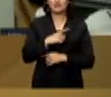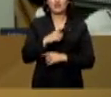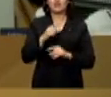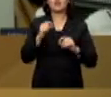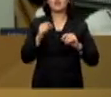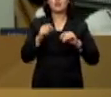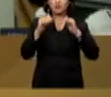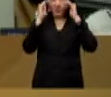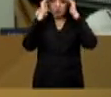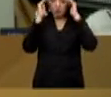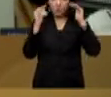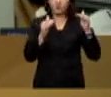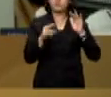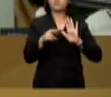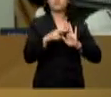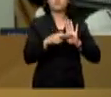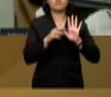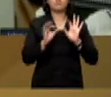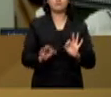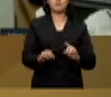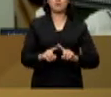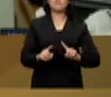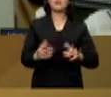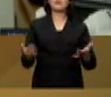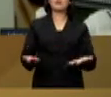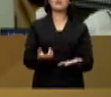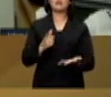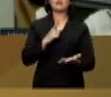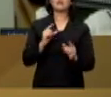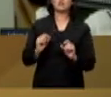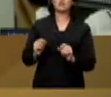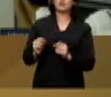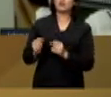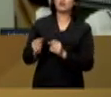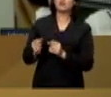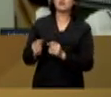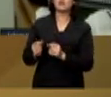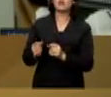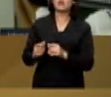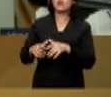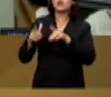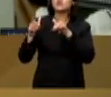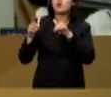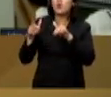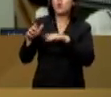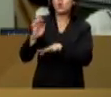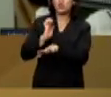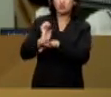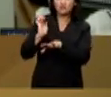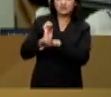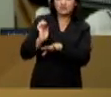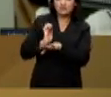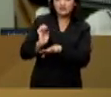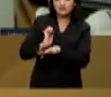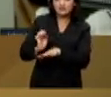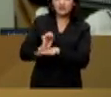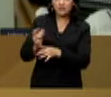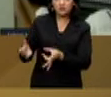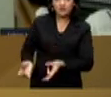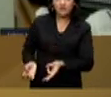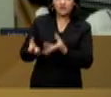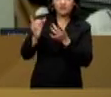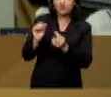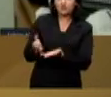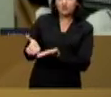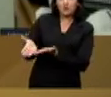destino. Ao contrário, está sendo reforçado o princípio da origem, com sérios prejuízos aos Estados consumidores. A